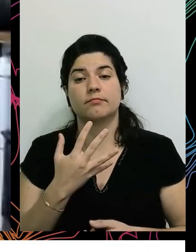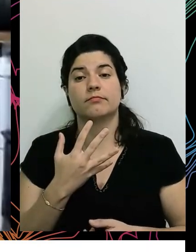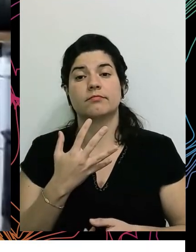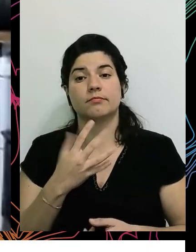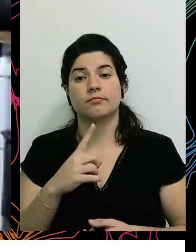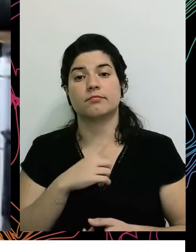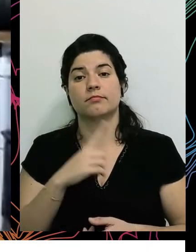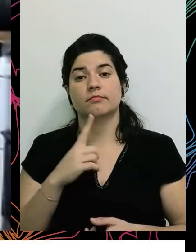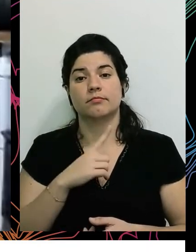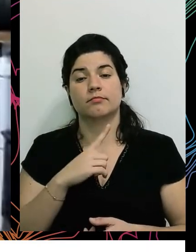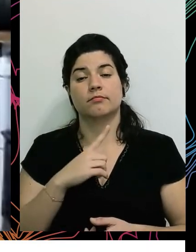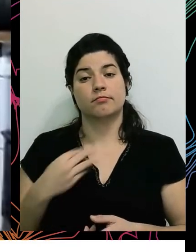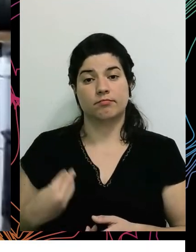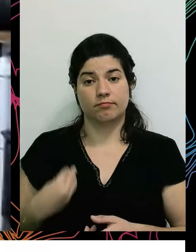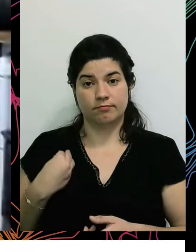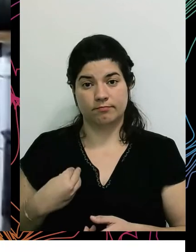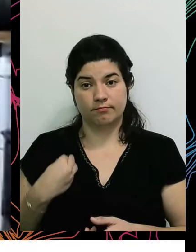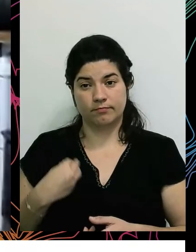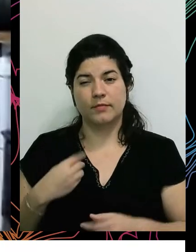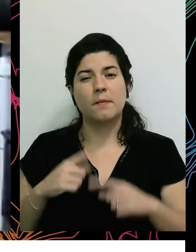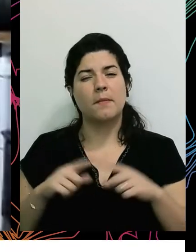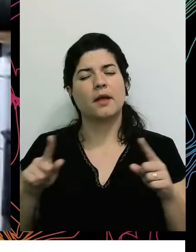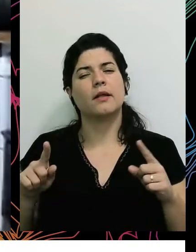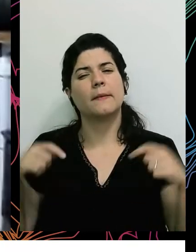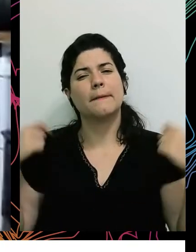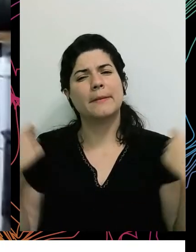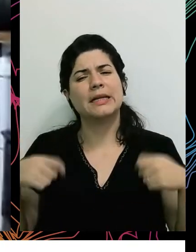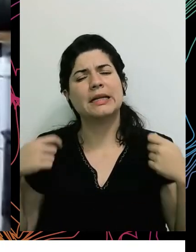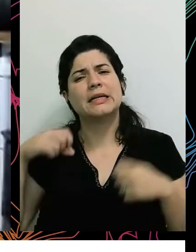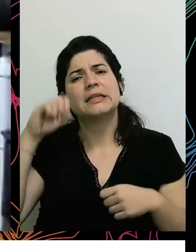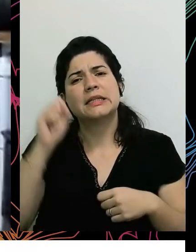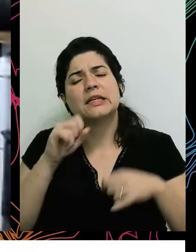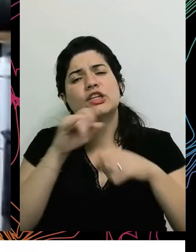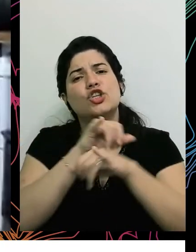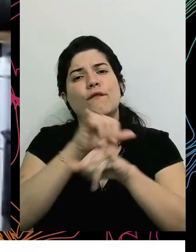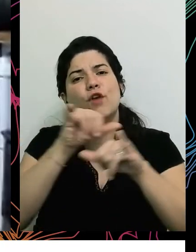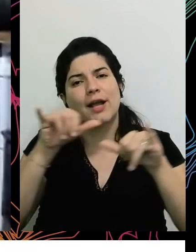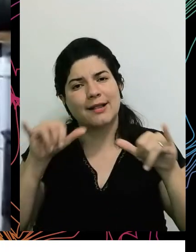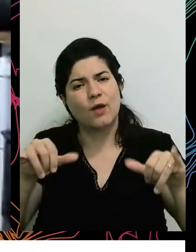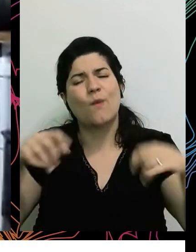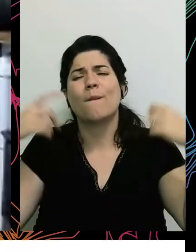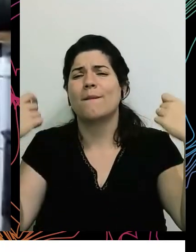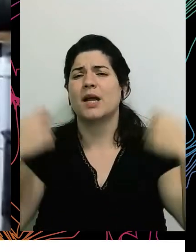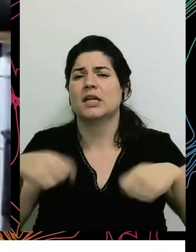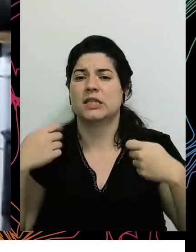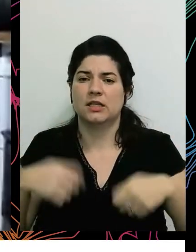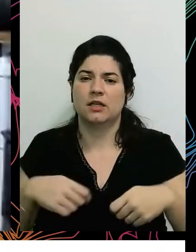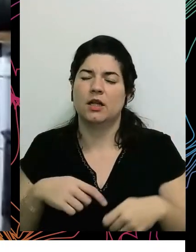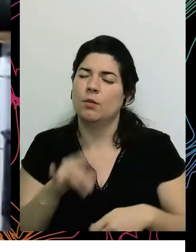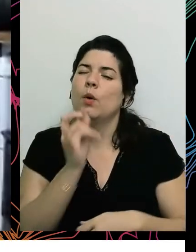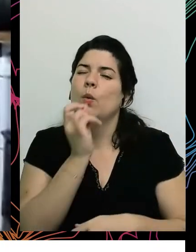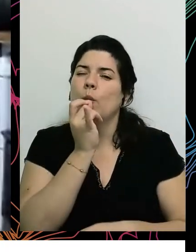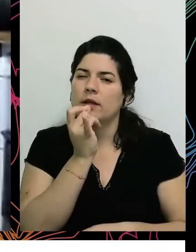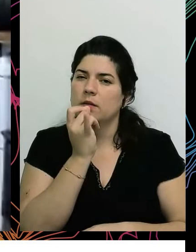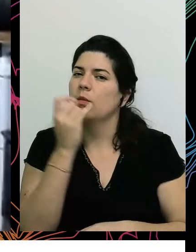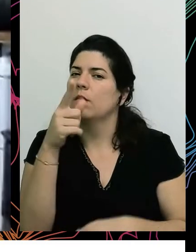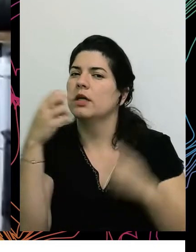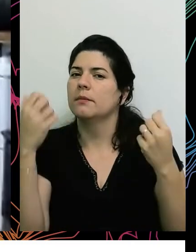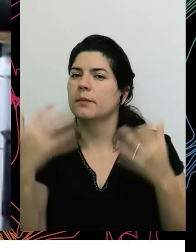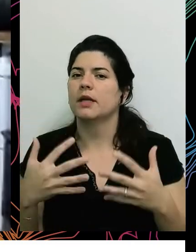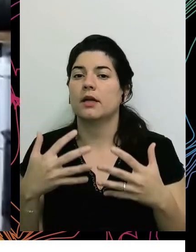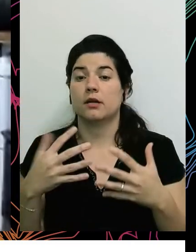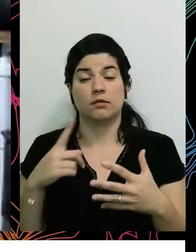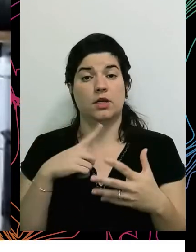encaminhadas, mas a gente precisa, sim, de muita divulgação. Eu vou citar um exemplo, né? Eu tenho